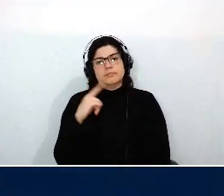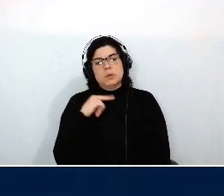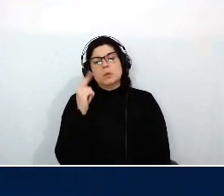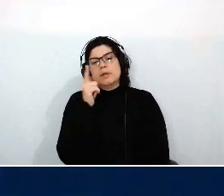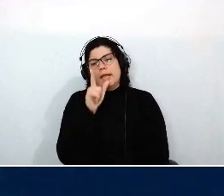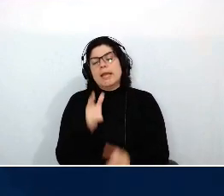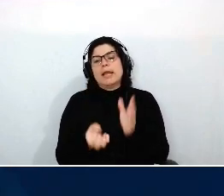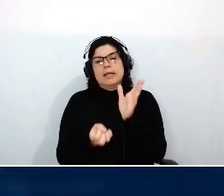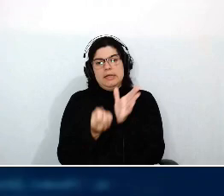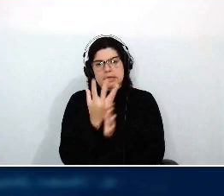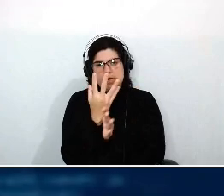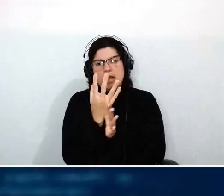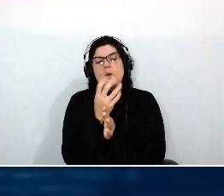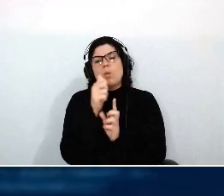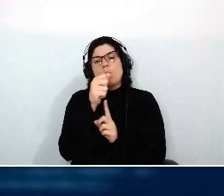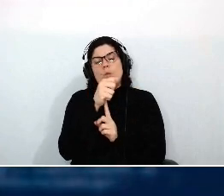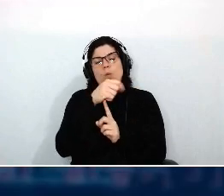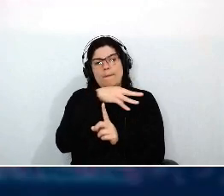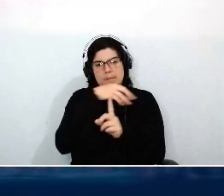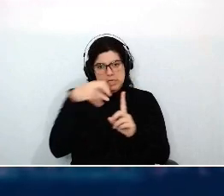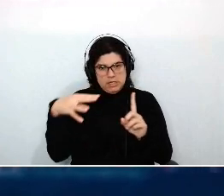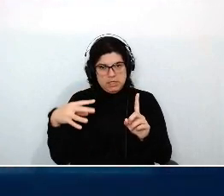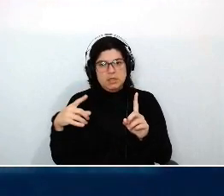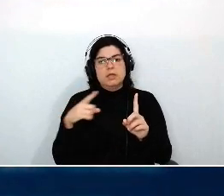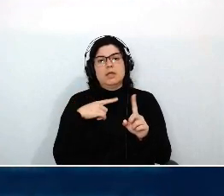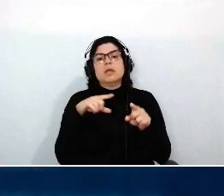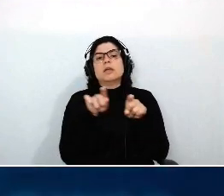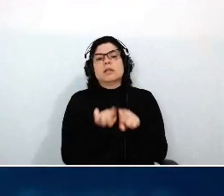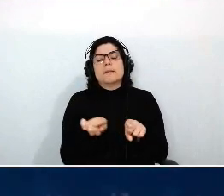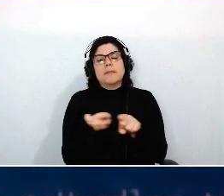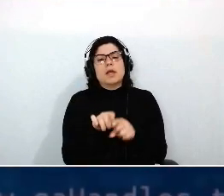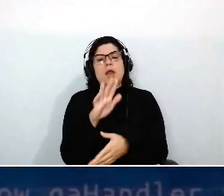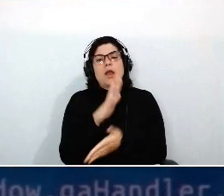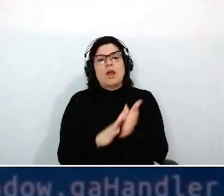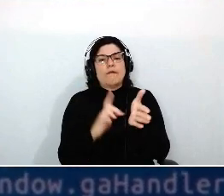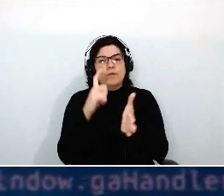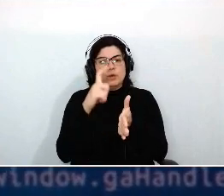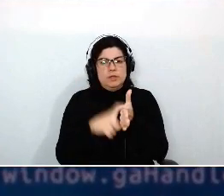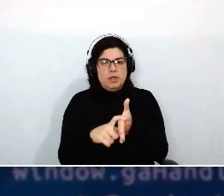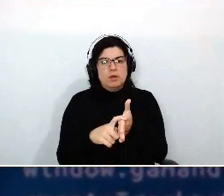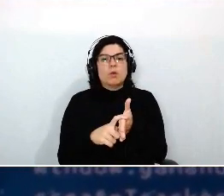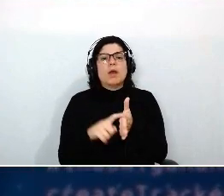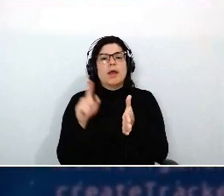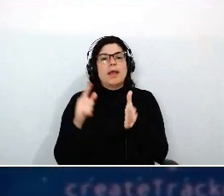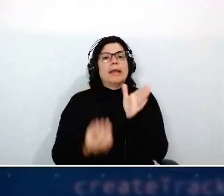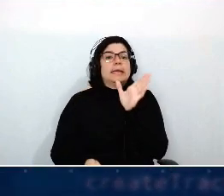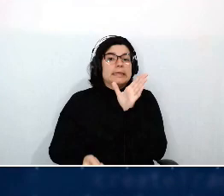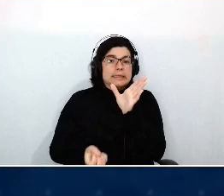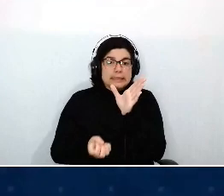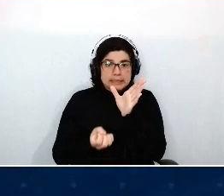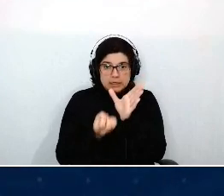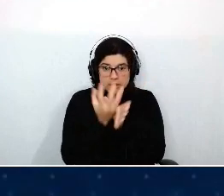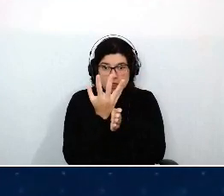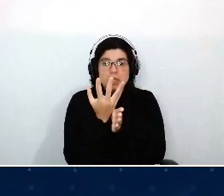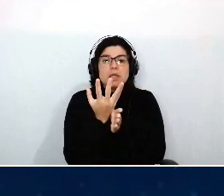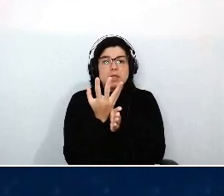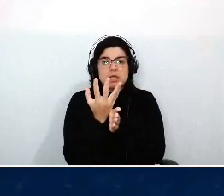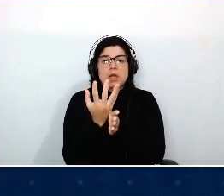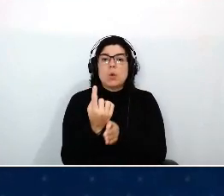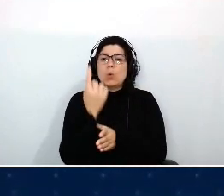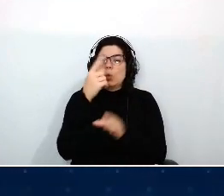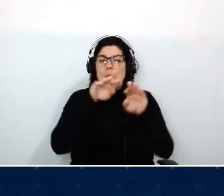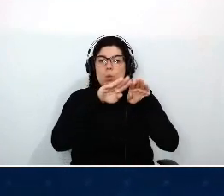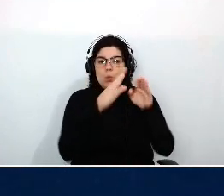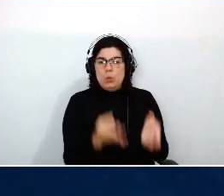aplicações. E na App Factory a gente tem essa função chamada Create Coroutine, que cria, na verdade, um servidor baseado em